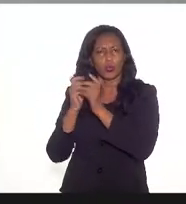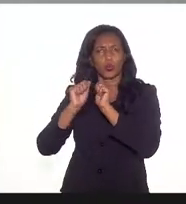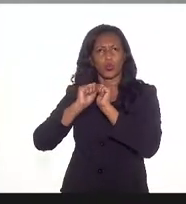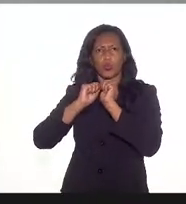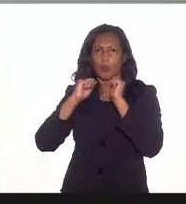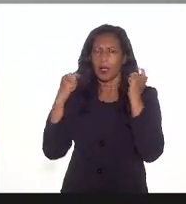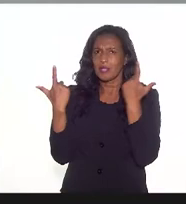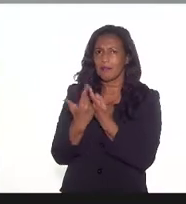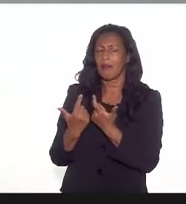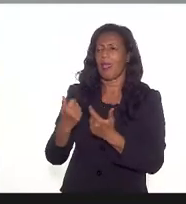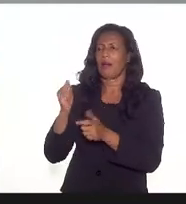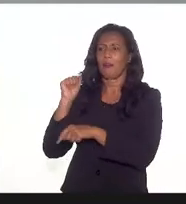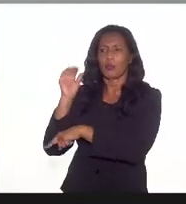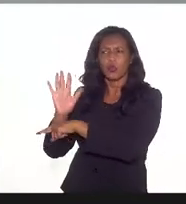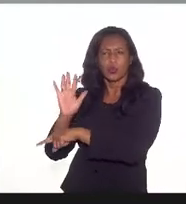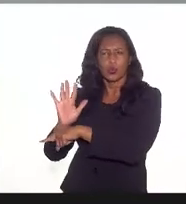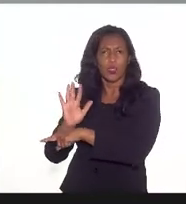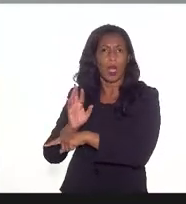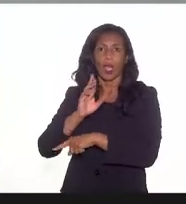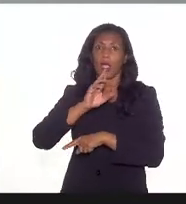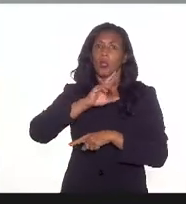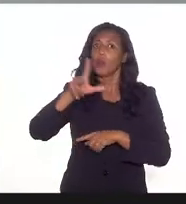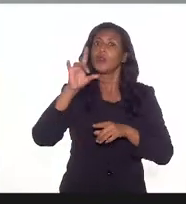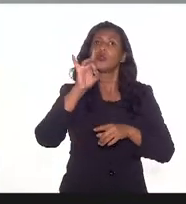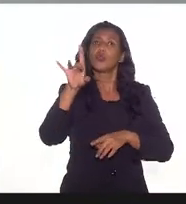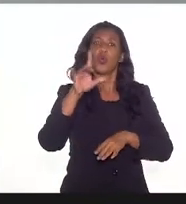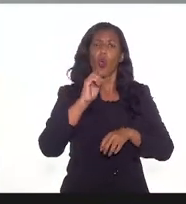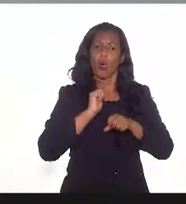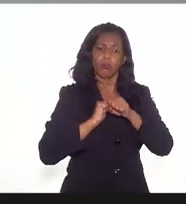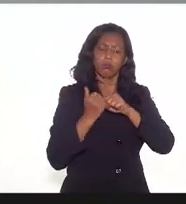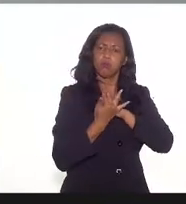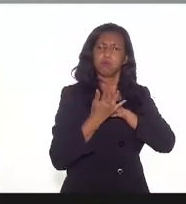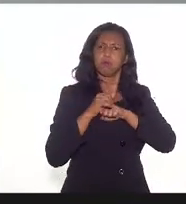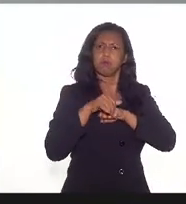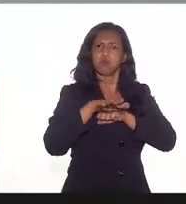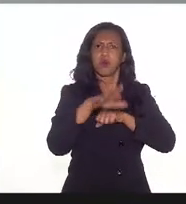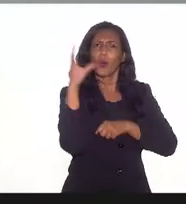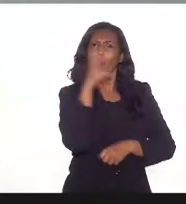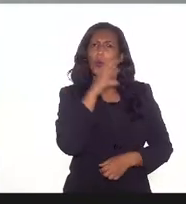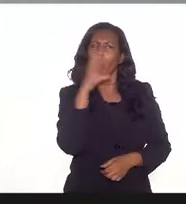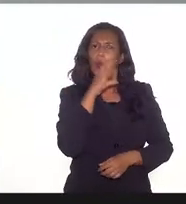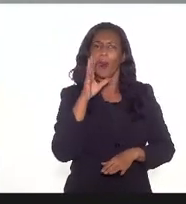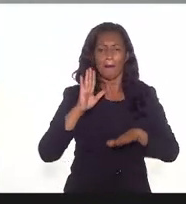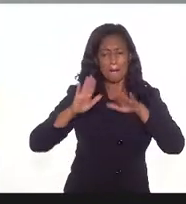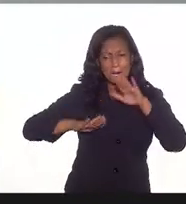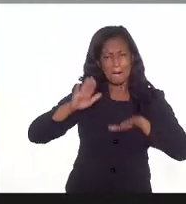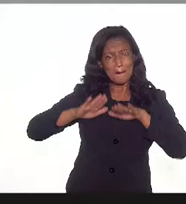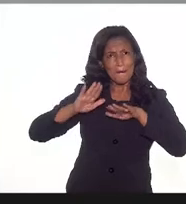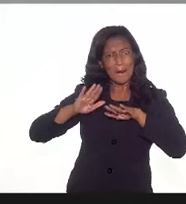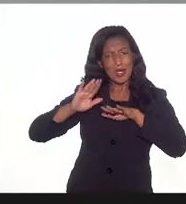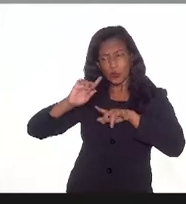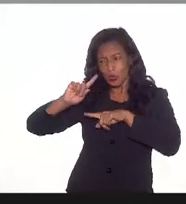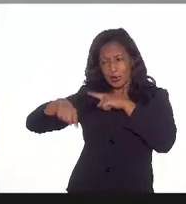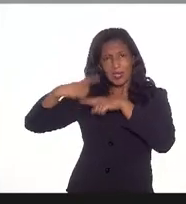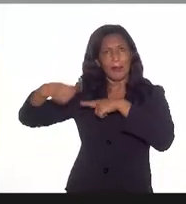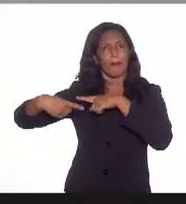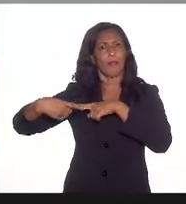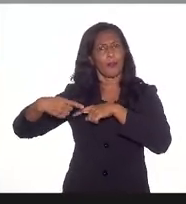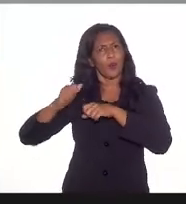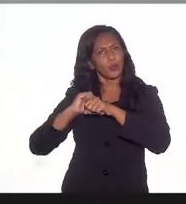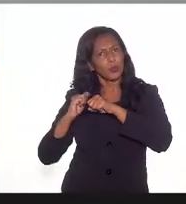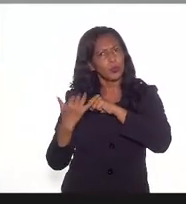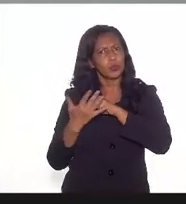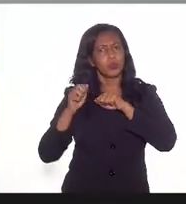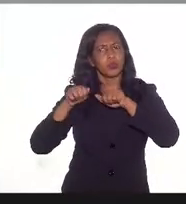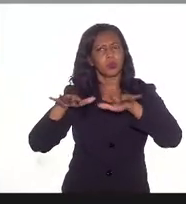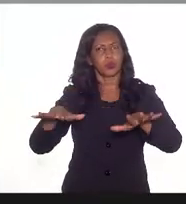voltada exclusivamente, não apenas durante a pandemia, Luiz Paulo, não apenas durante o período emergencial, mesmo no pós-pandemia, uma coisa